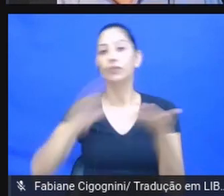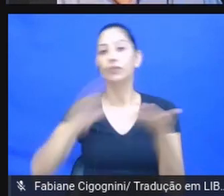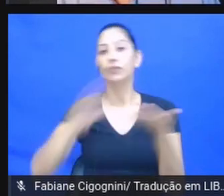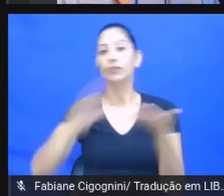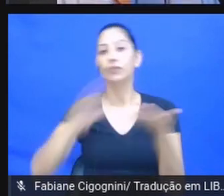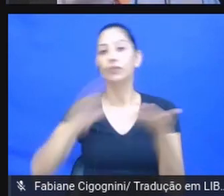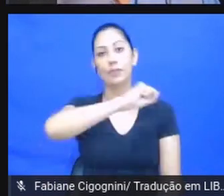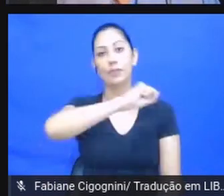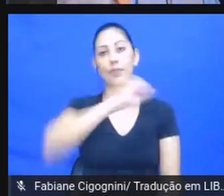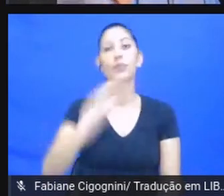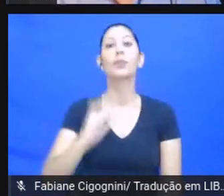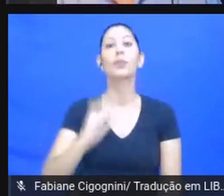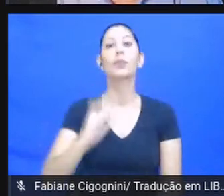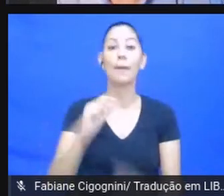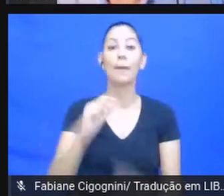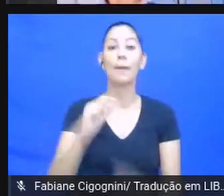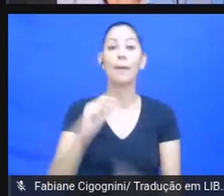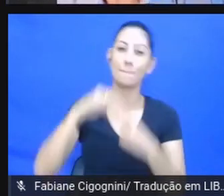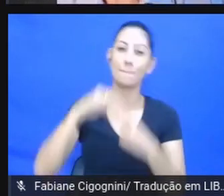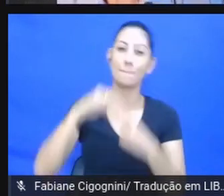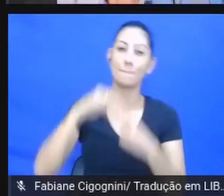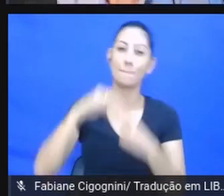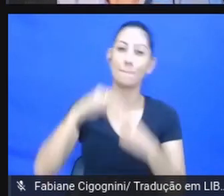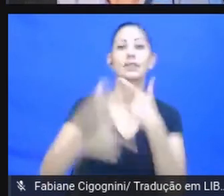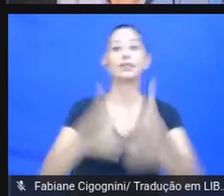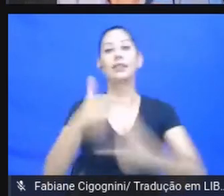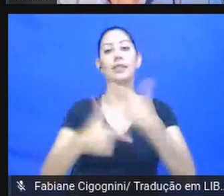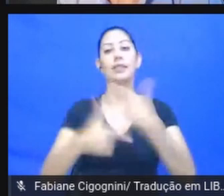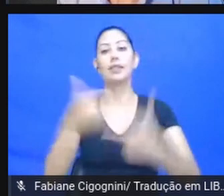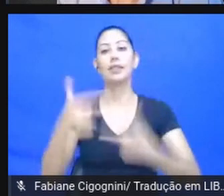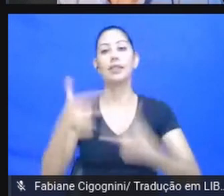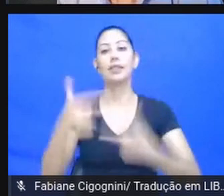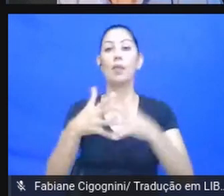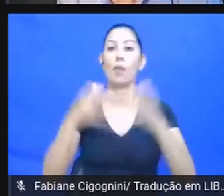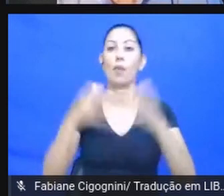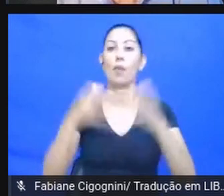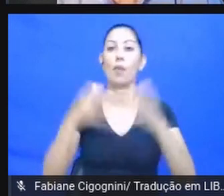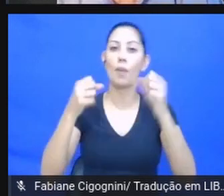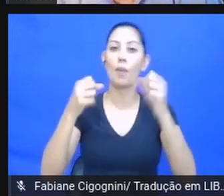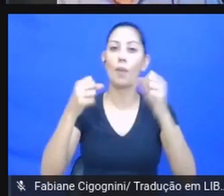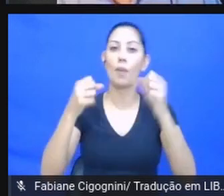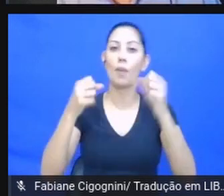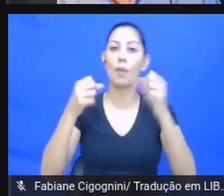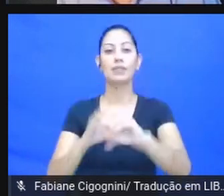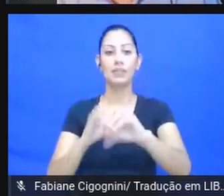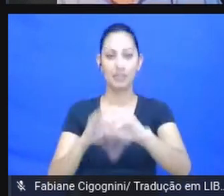que, principalmente quem trabalha com redes complexas de ensino, é